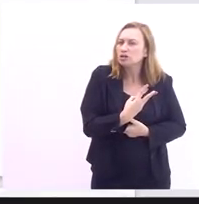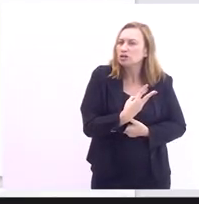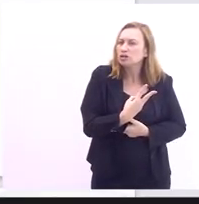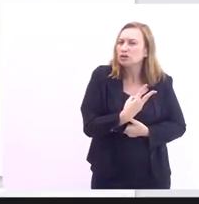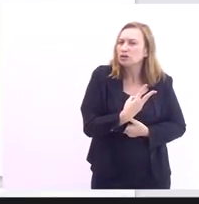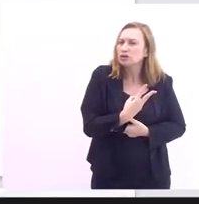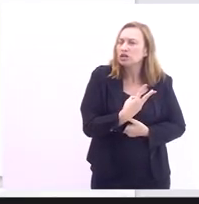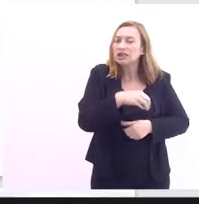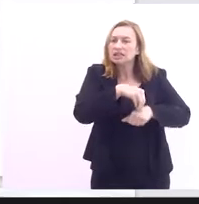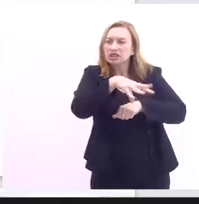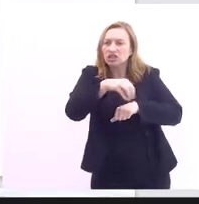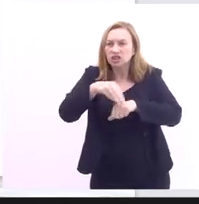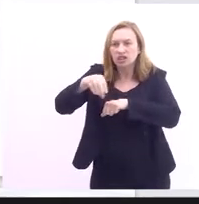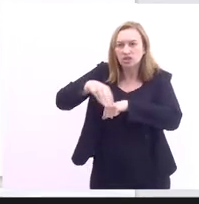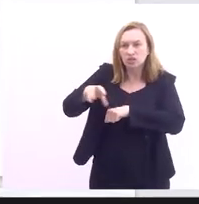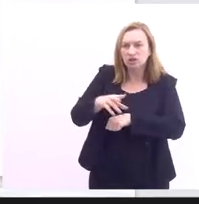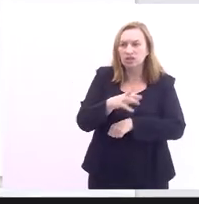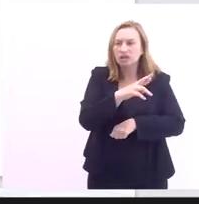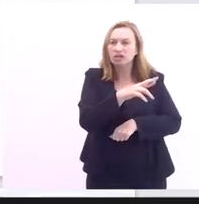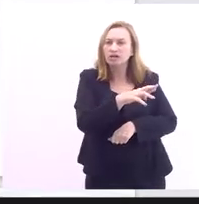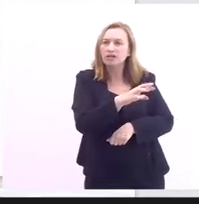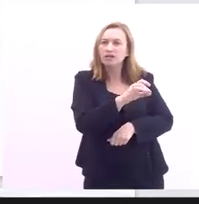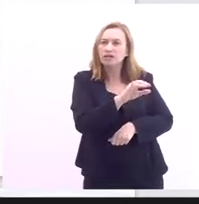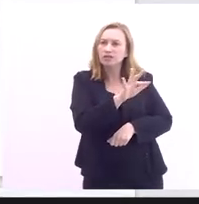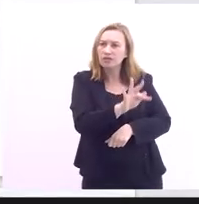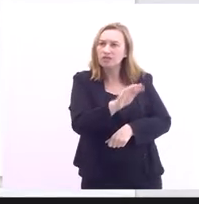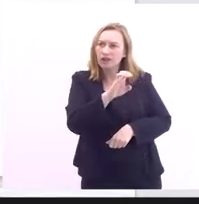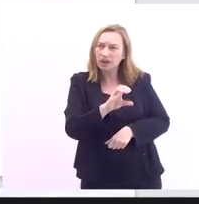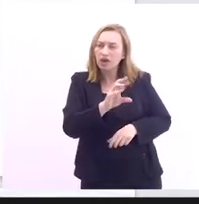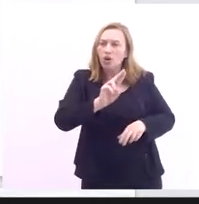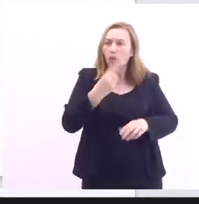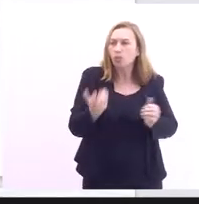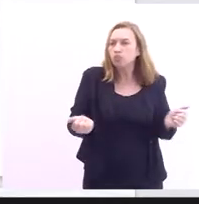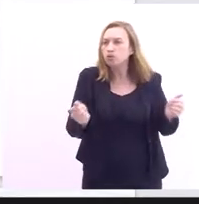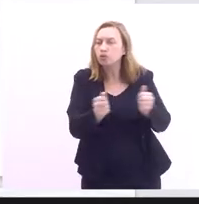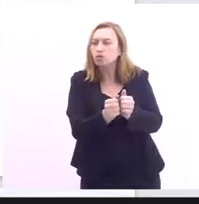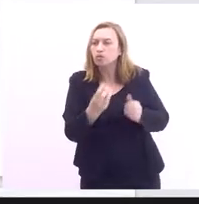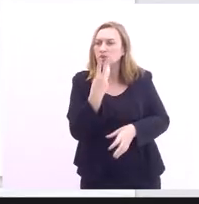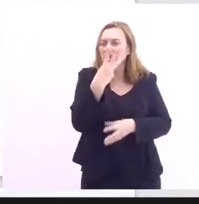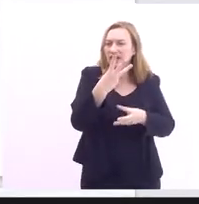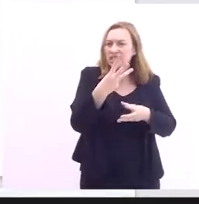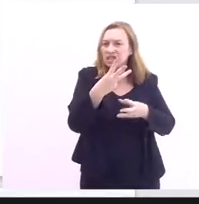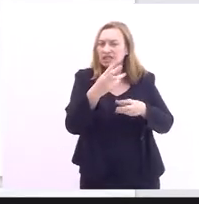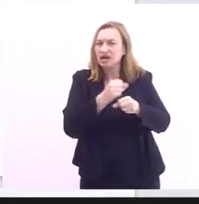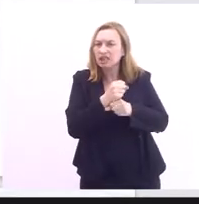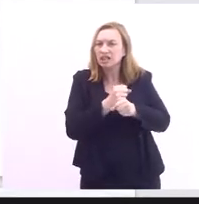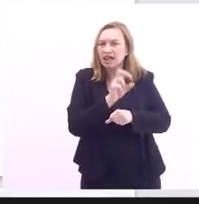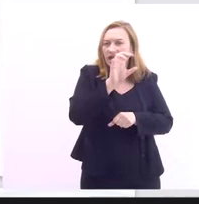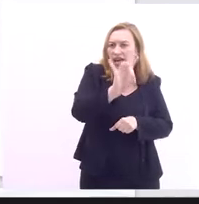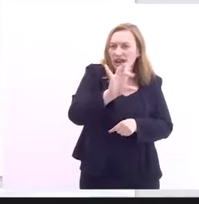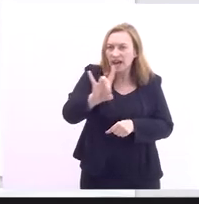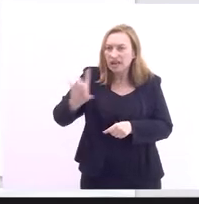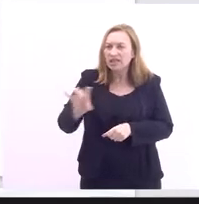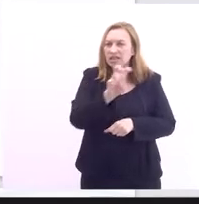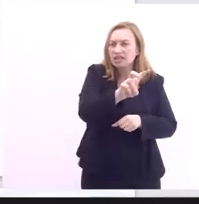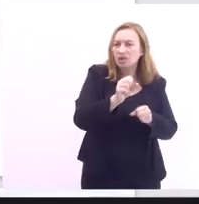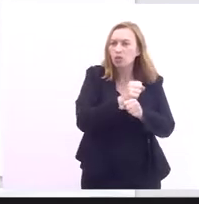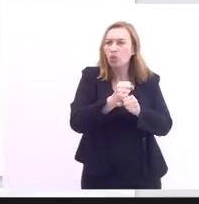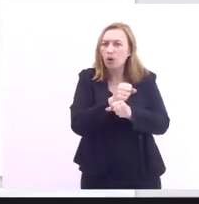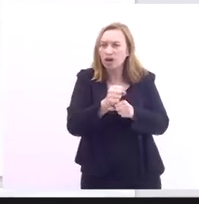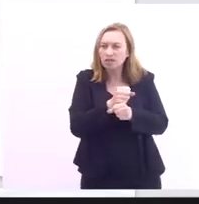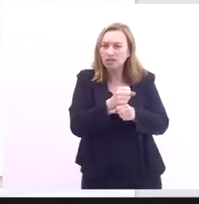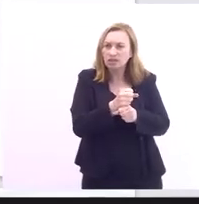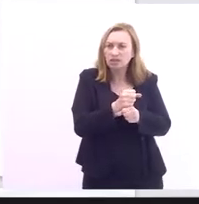Três indicadores, tanto de FEC quanto de FEC ou em conjunto, por 3 anos, em cada 5 anos da